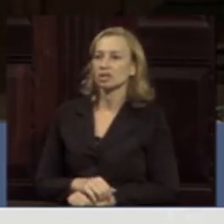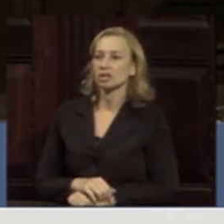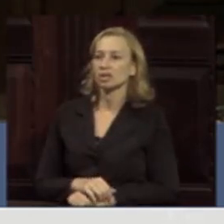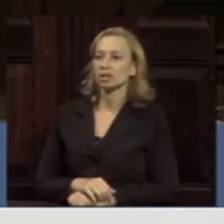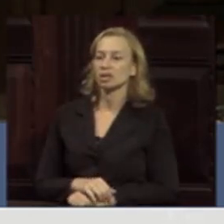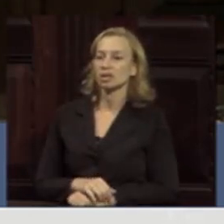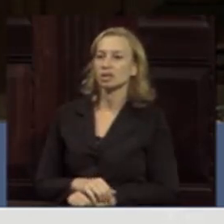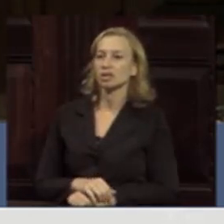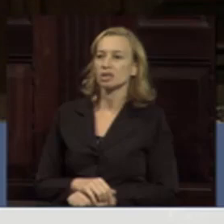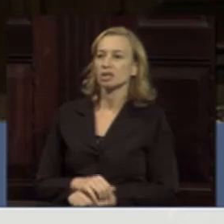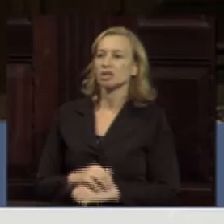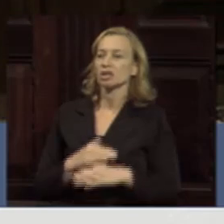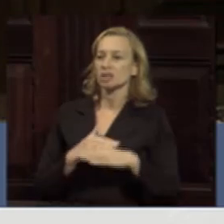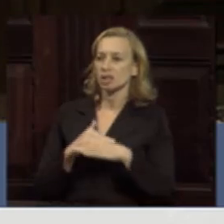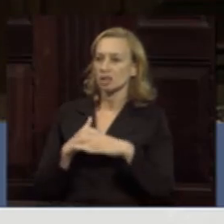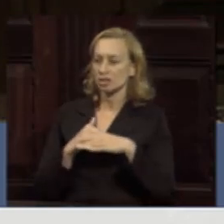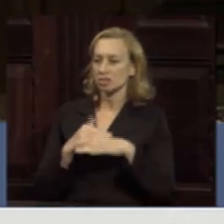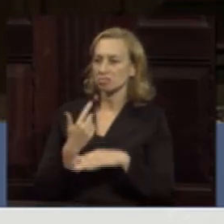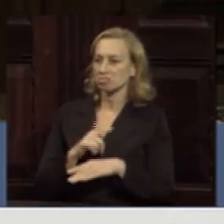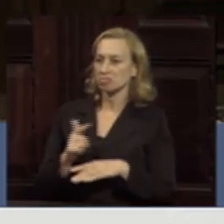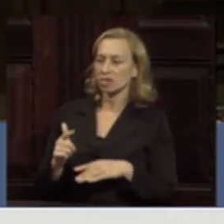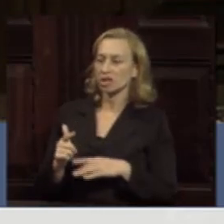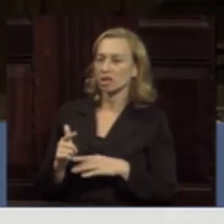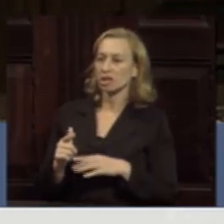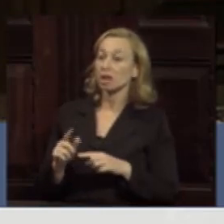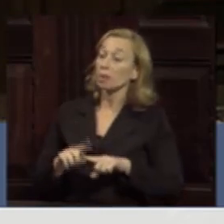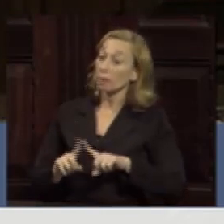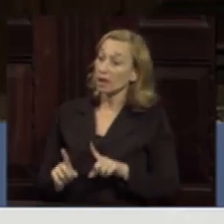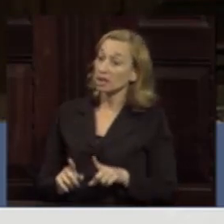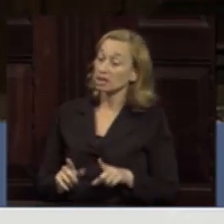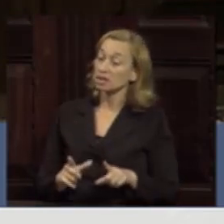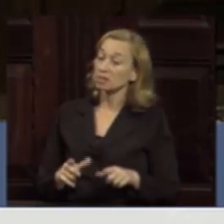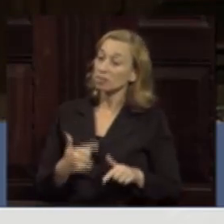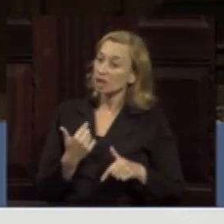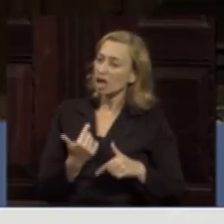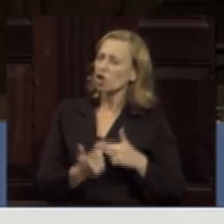por esse viés da desigualdade e da luta das mulheres pela